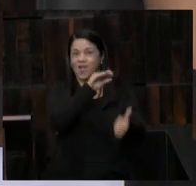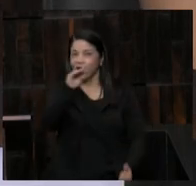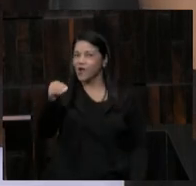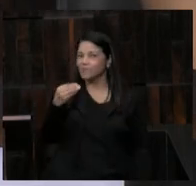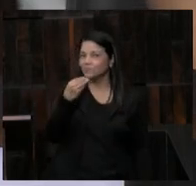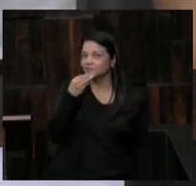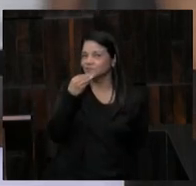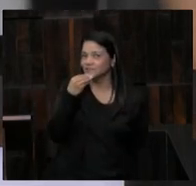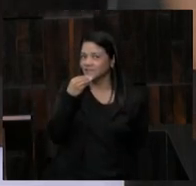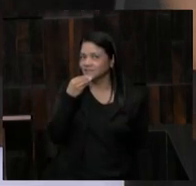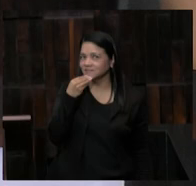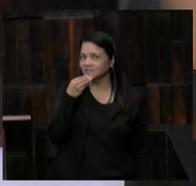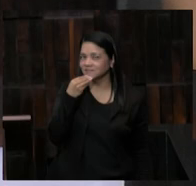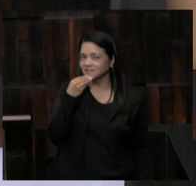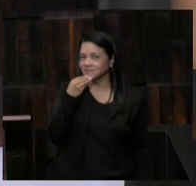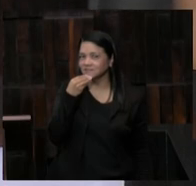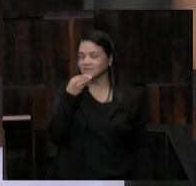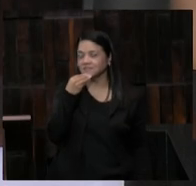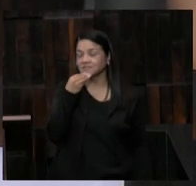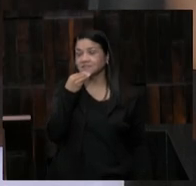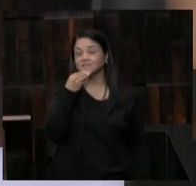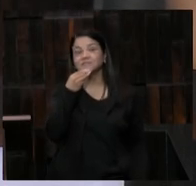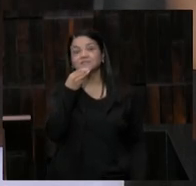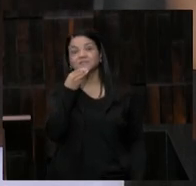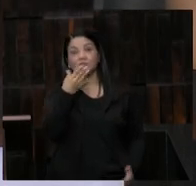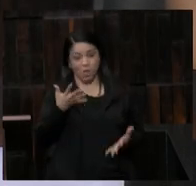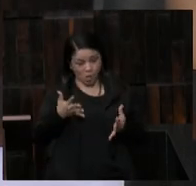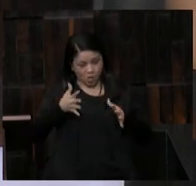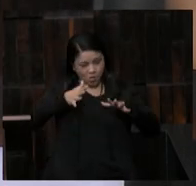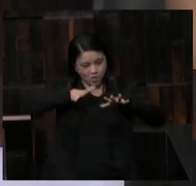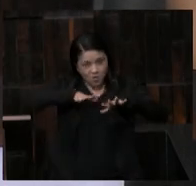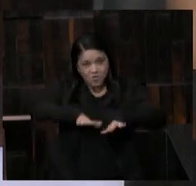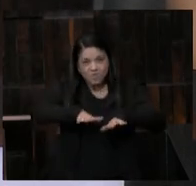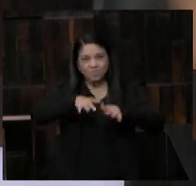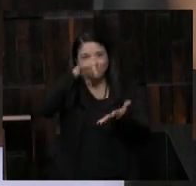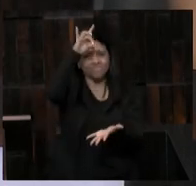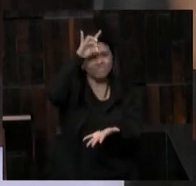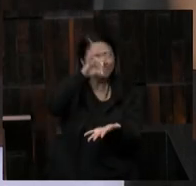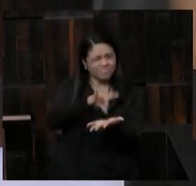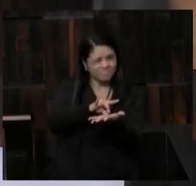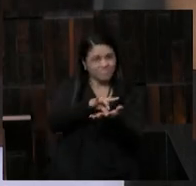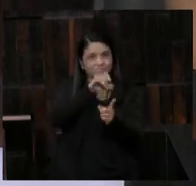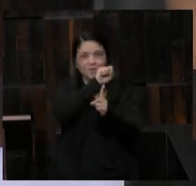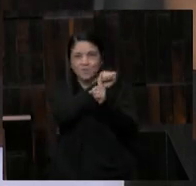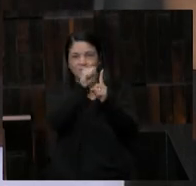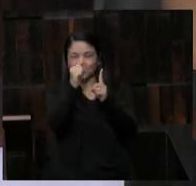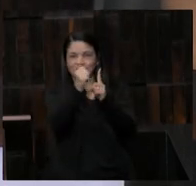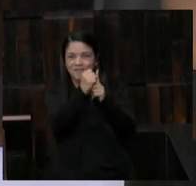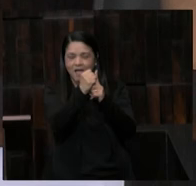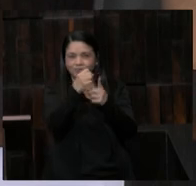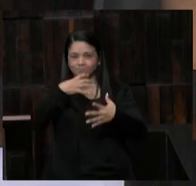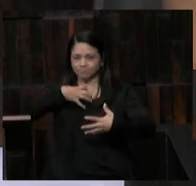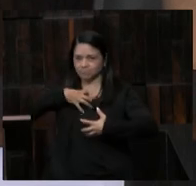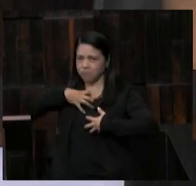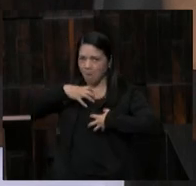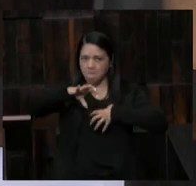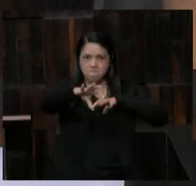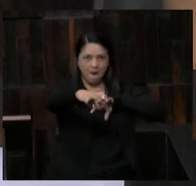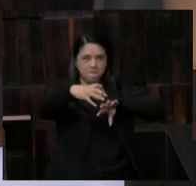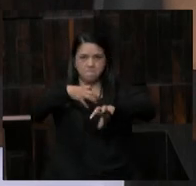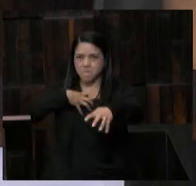oportunidade. Isso vai depender de inclusão verdadeira, de uma sociedade empática,